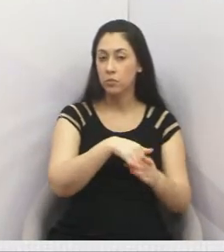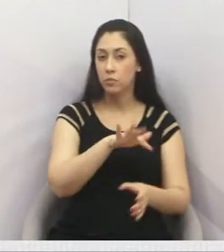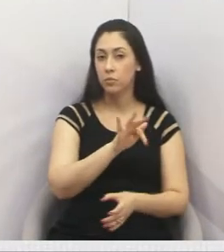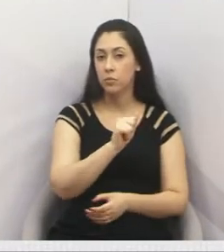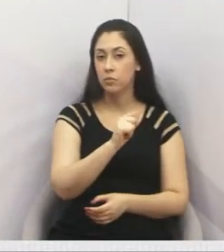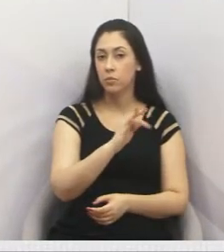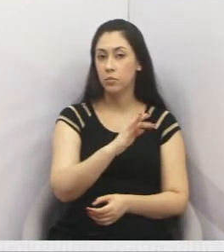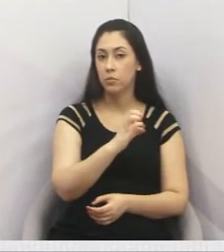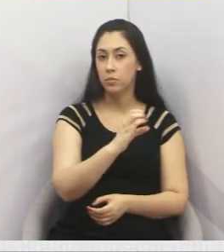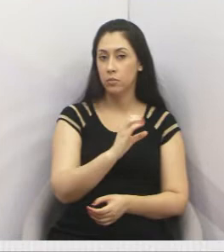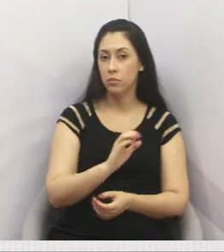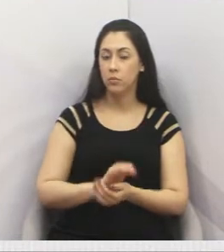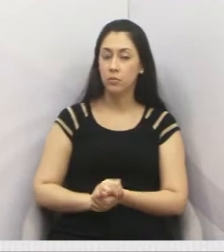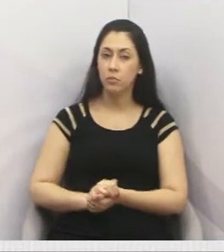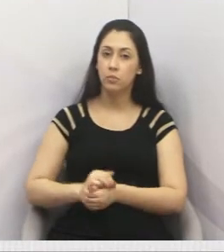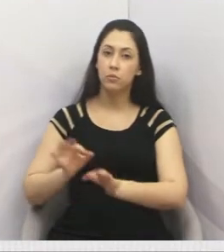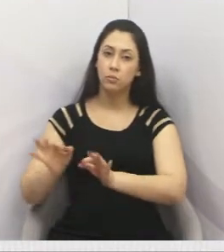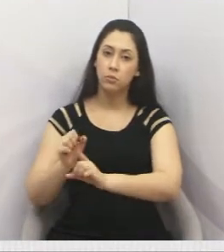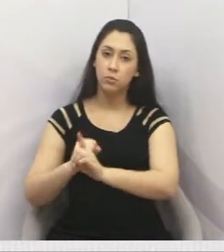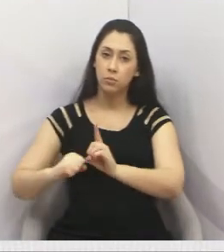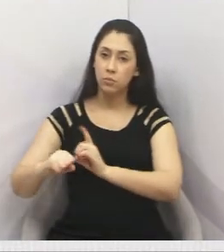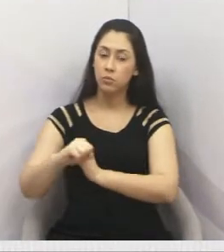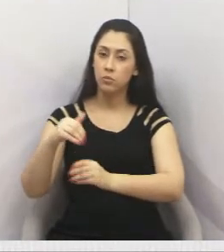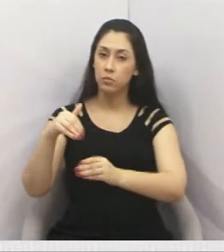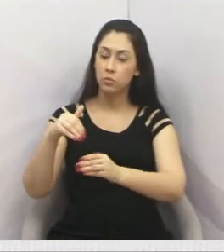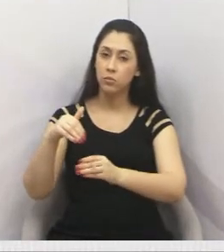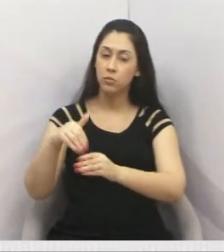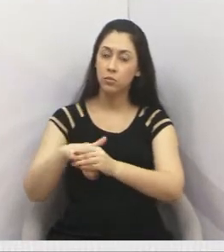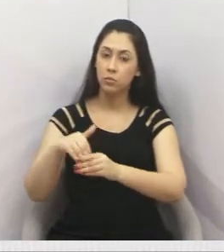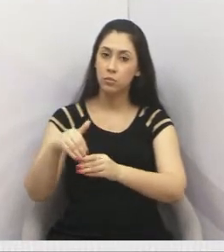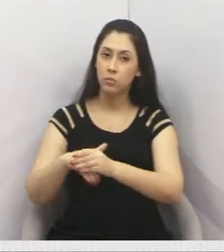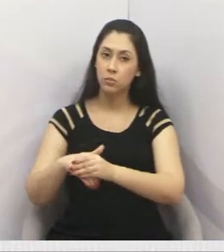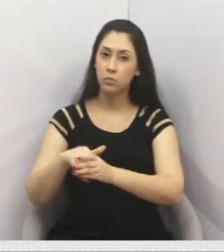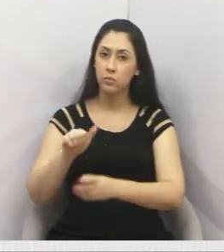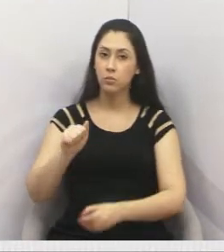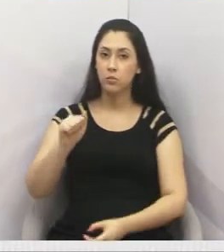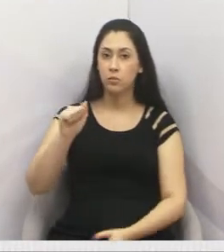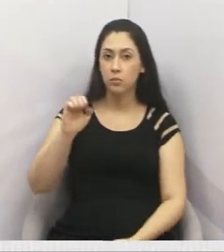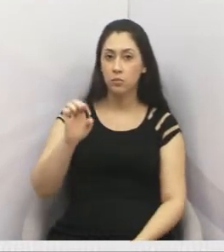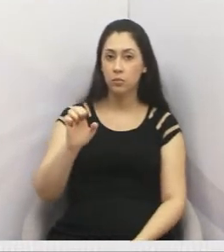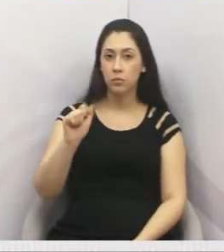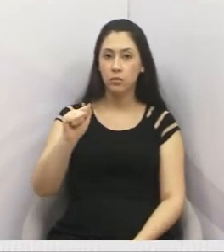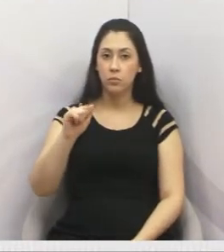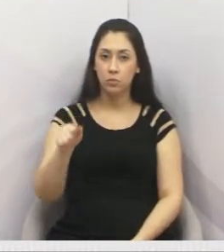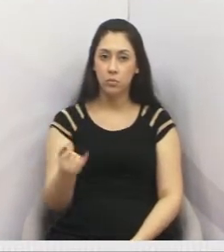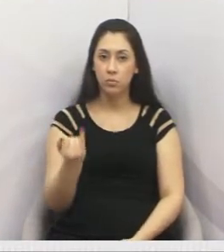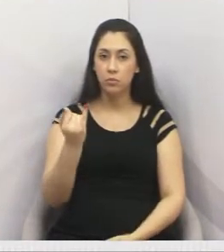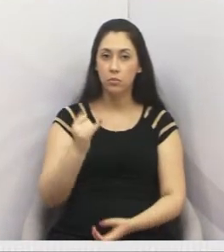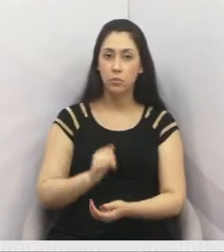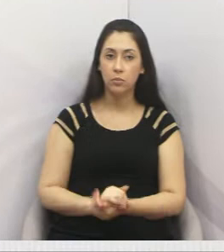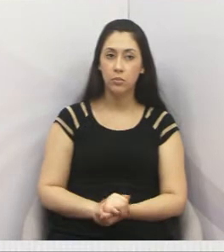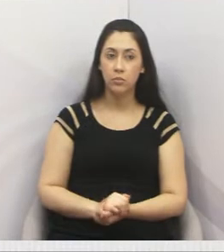FATEC, Organização da Sociedade Civil, Associação dos Engenheiros e Arquitetos, AEAJ.